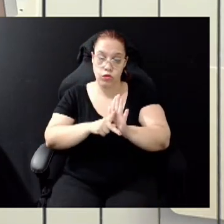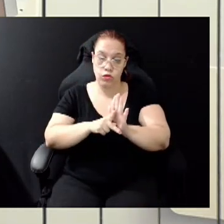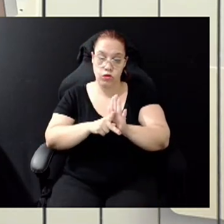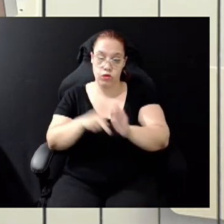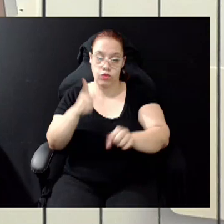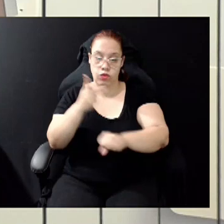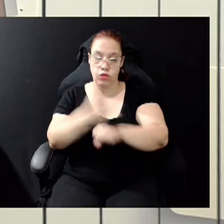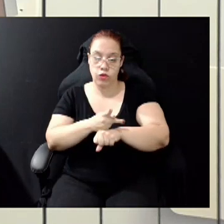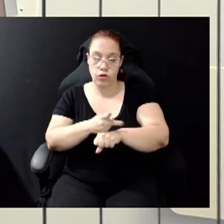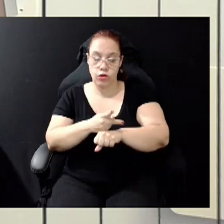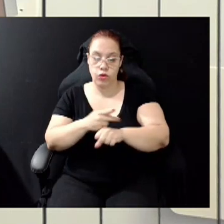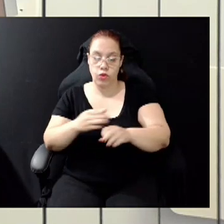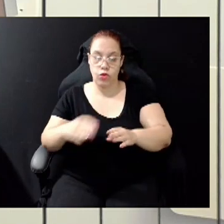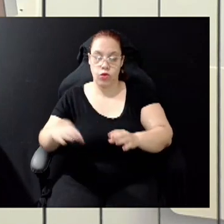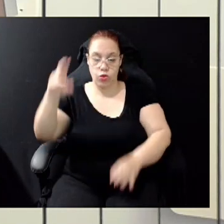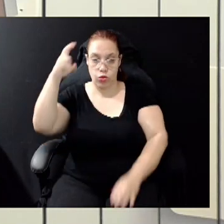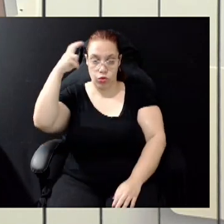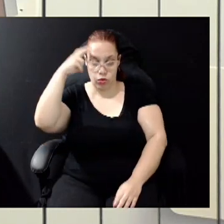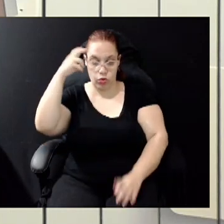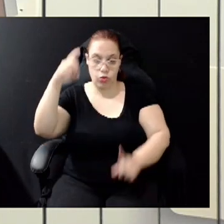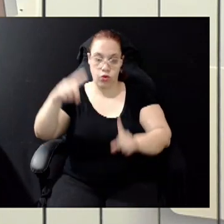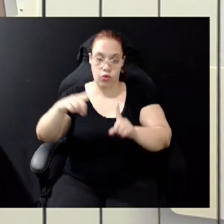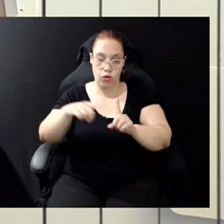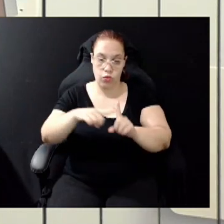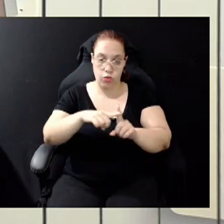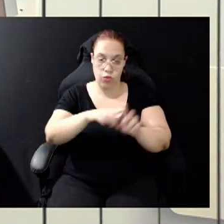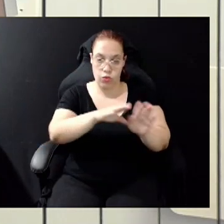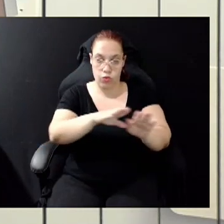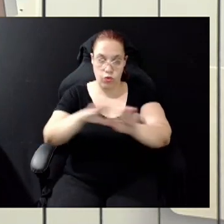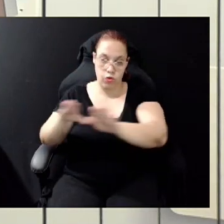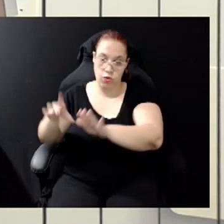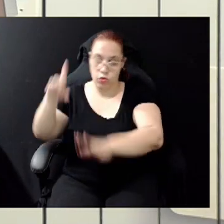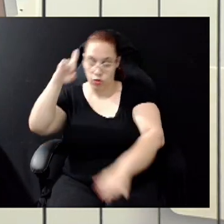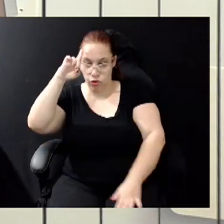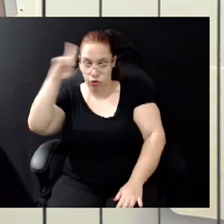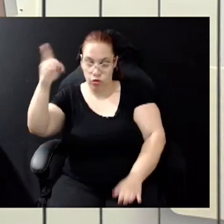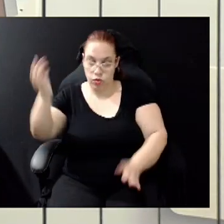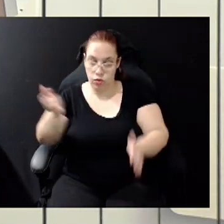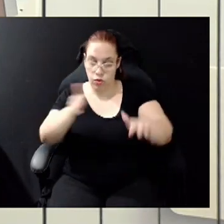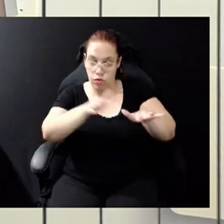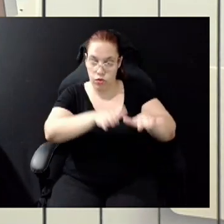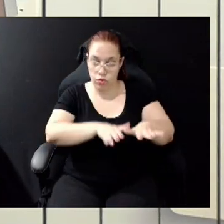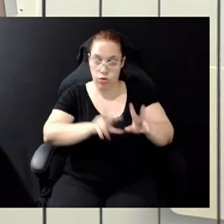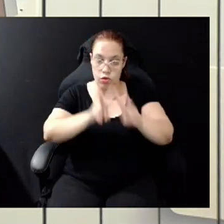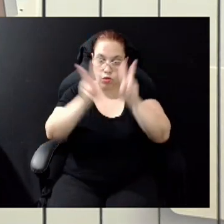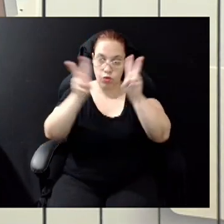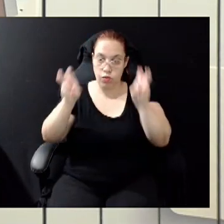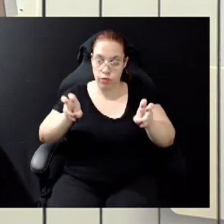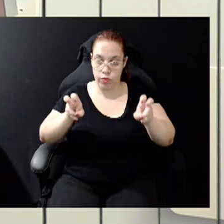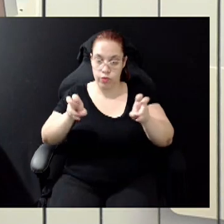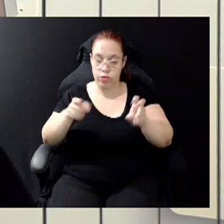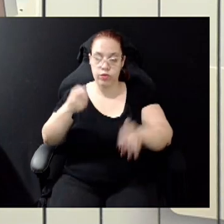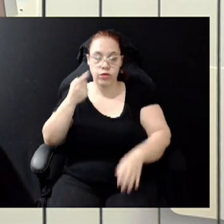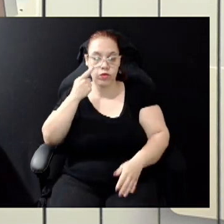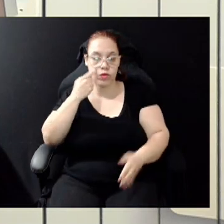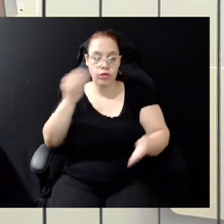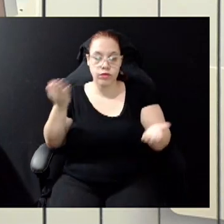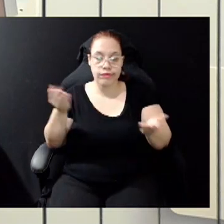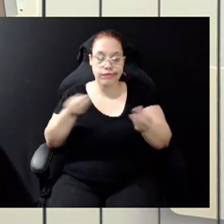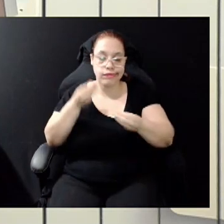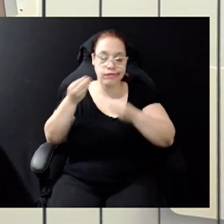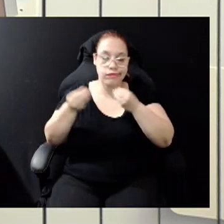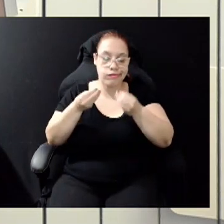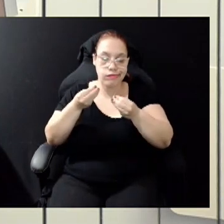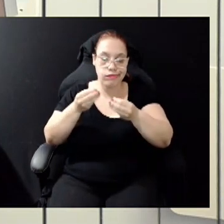funerário, estabelecendo no calendário municipal um dia destinado ao tema. Confira agora como foi o caminho